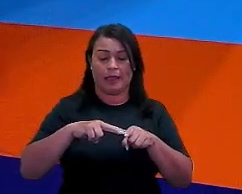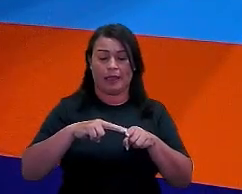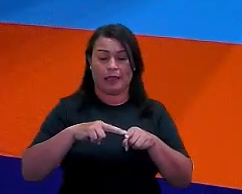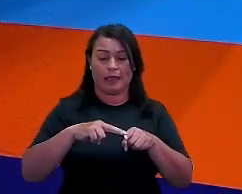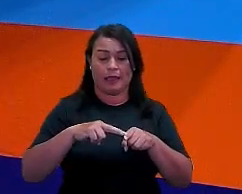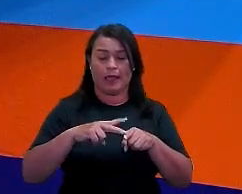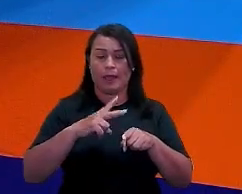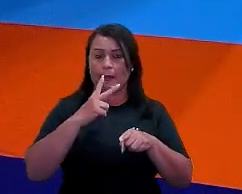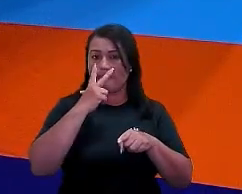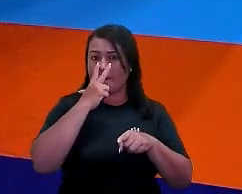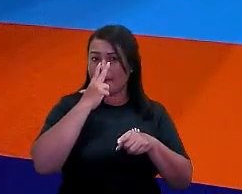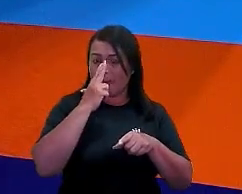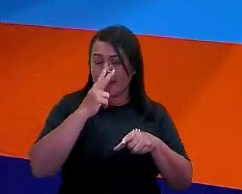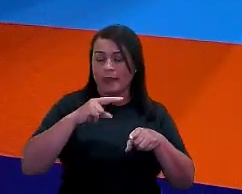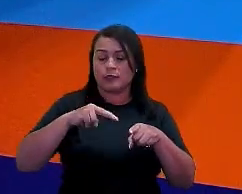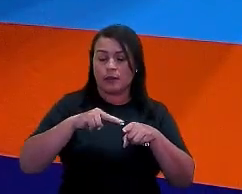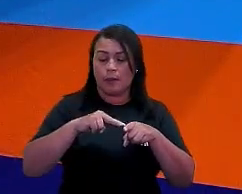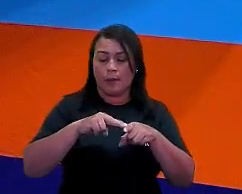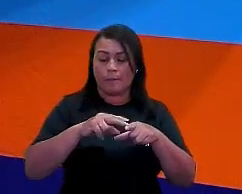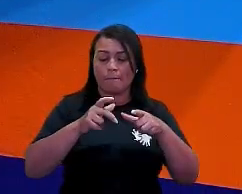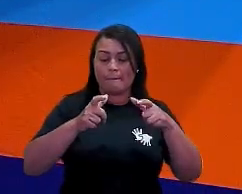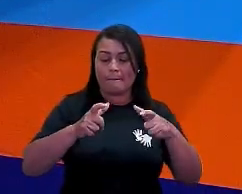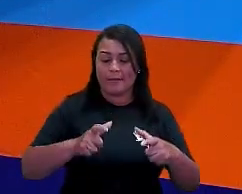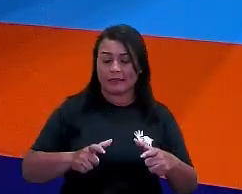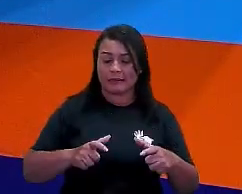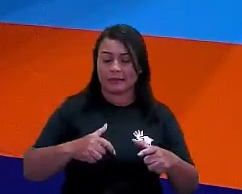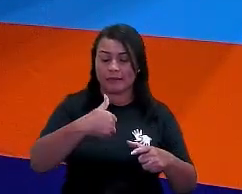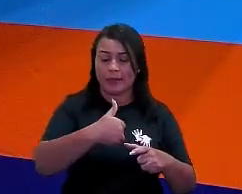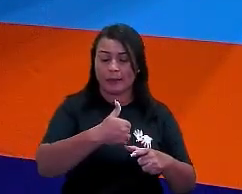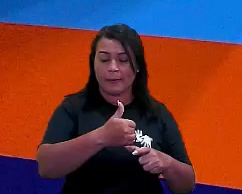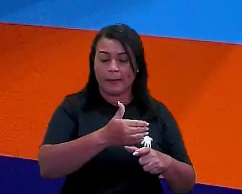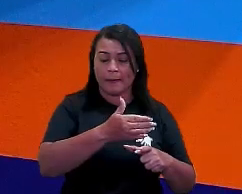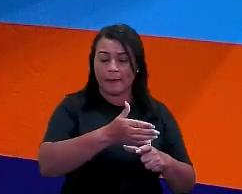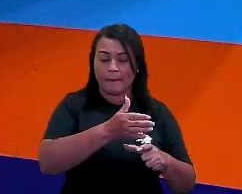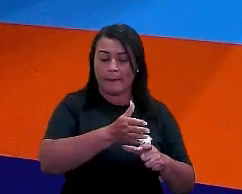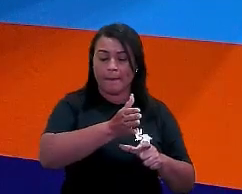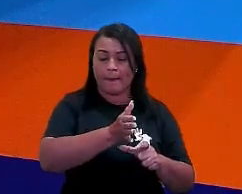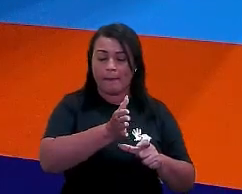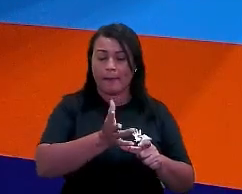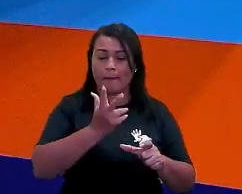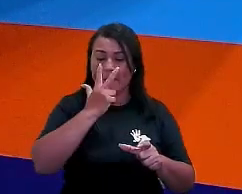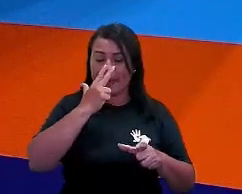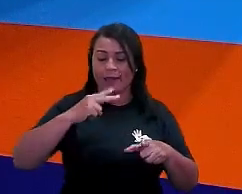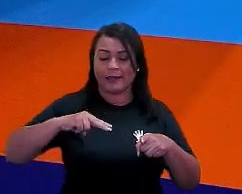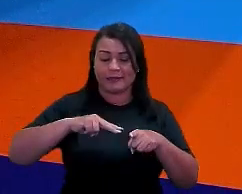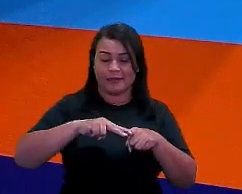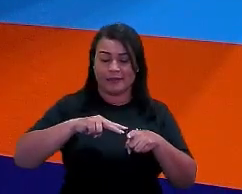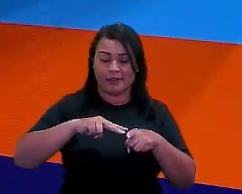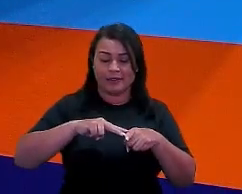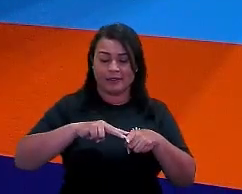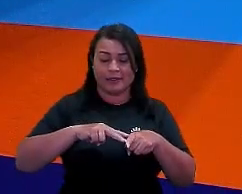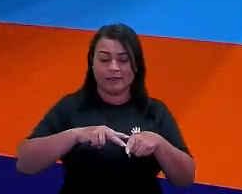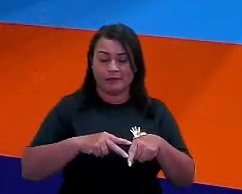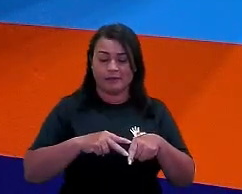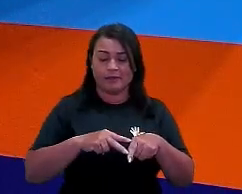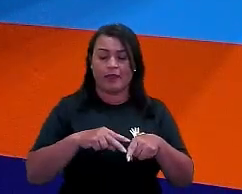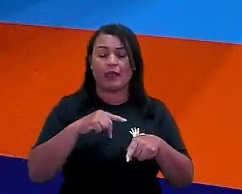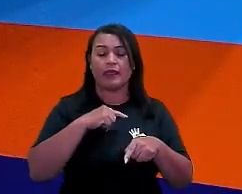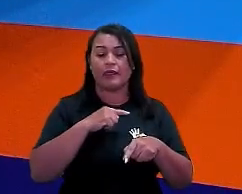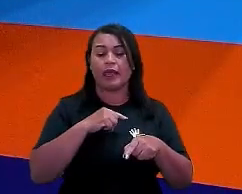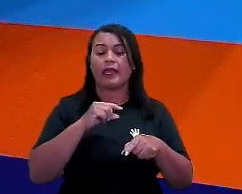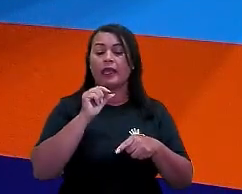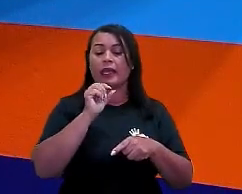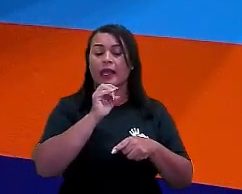que lembra uma pizza, né? Quando a gente junta isso aqui, parece as fatias da pizza, e aí